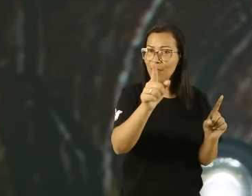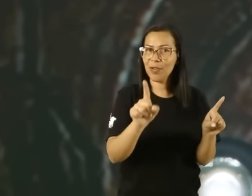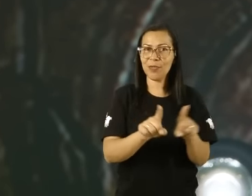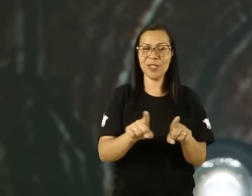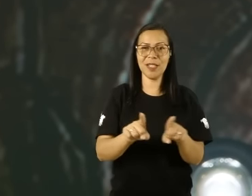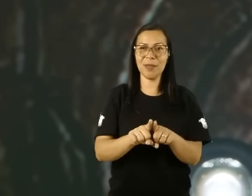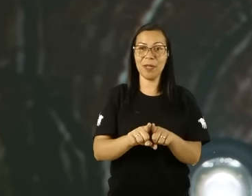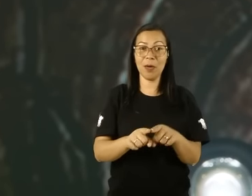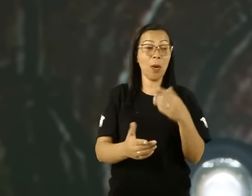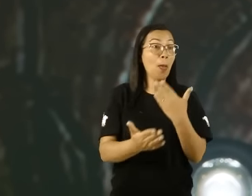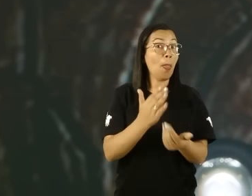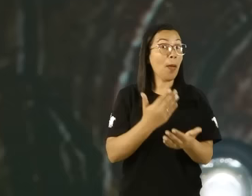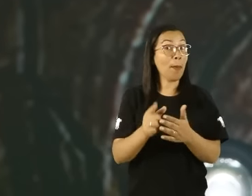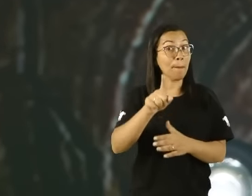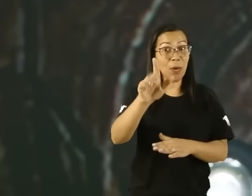que você fez,